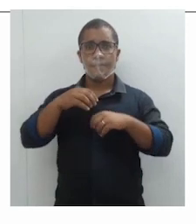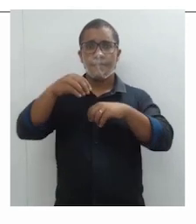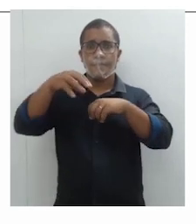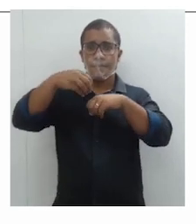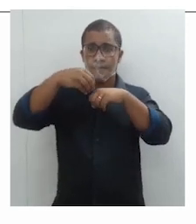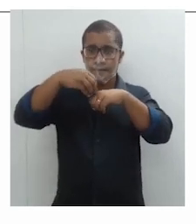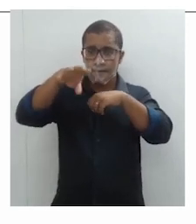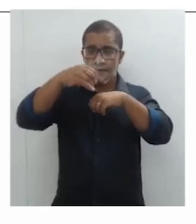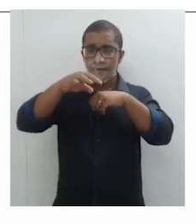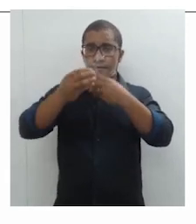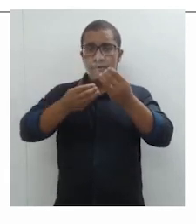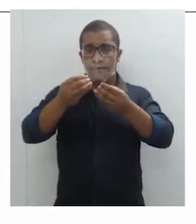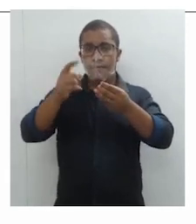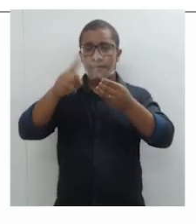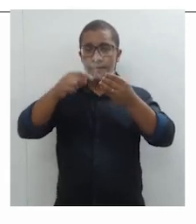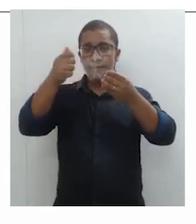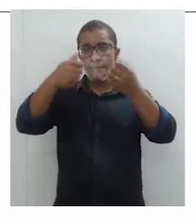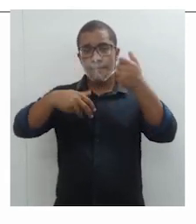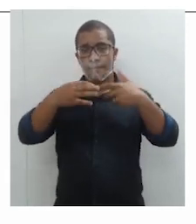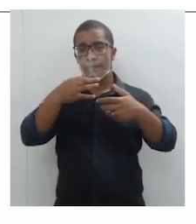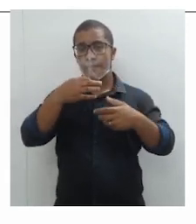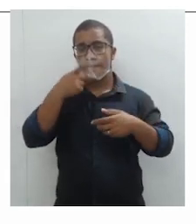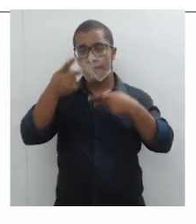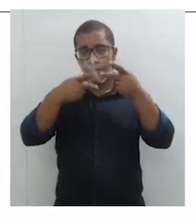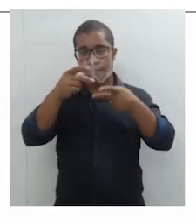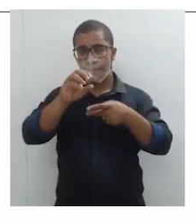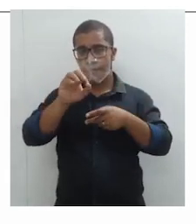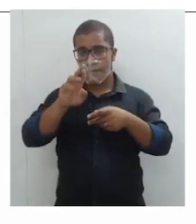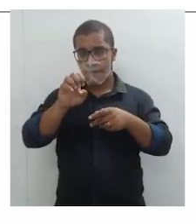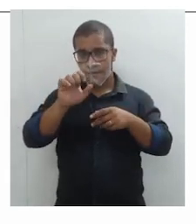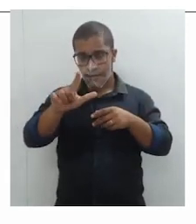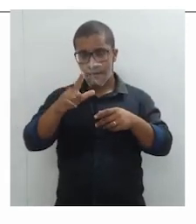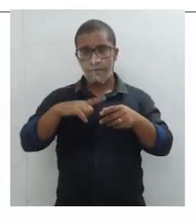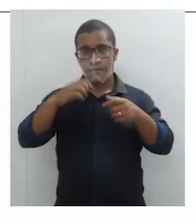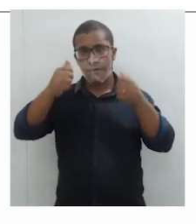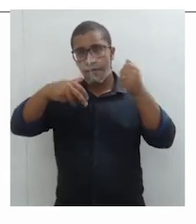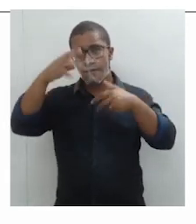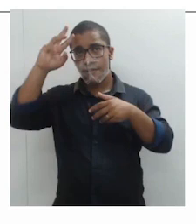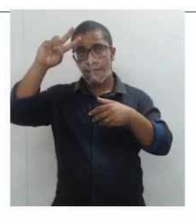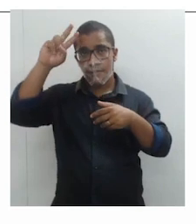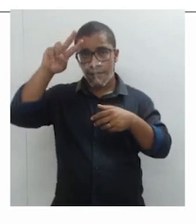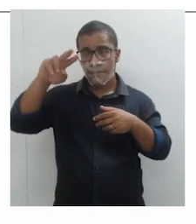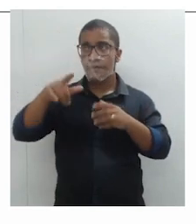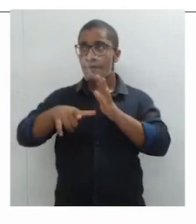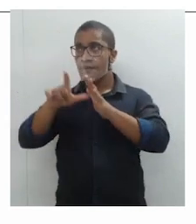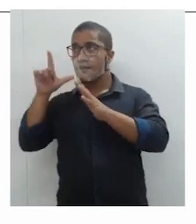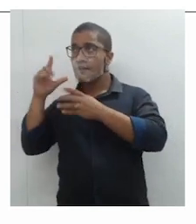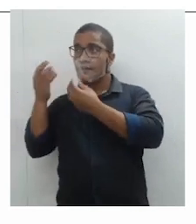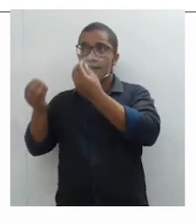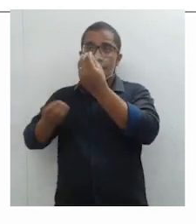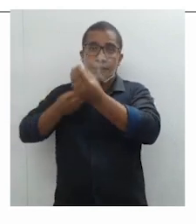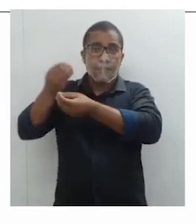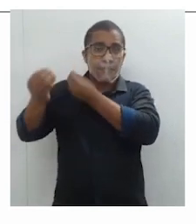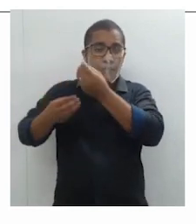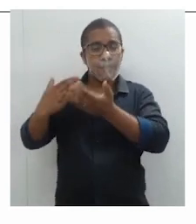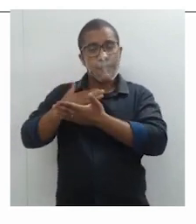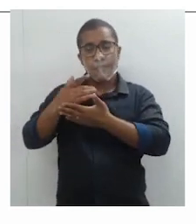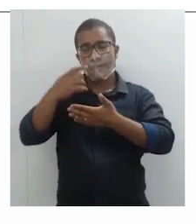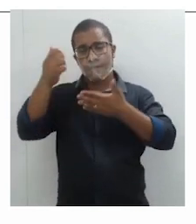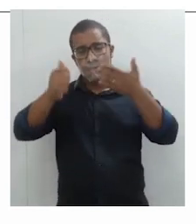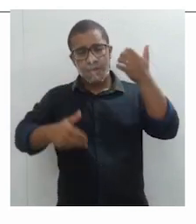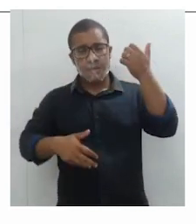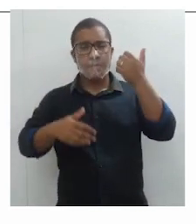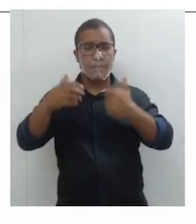transmitido na forma oral Eu já falei são histórias bíblicas que os sábios Anciões conta